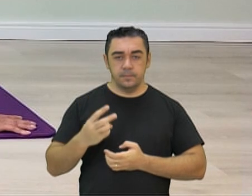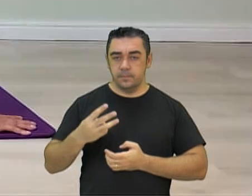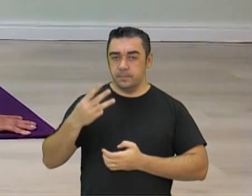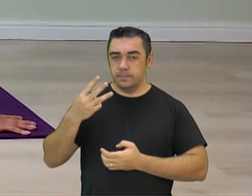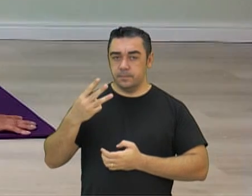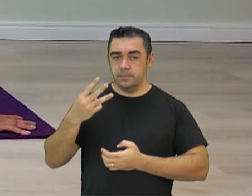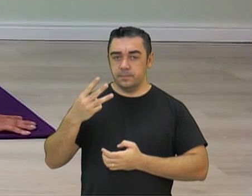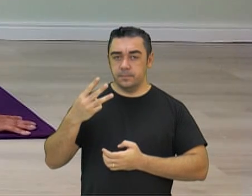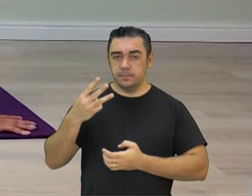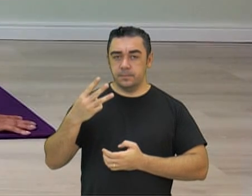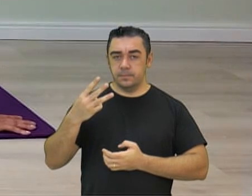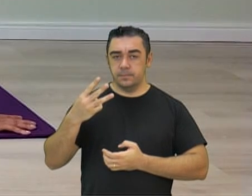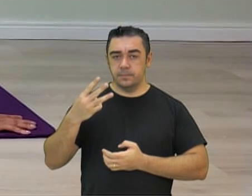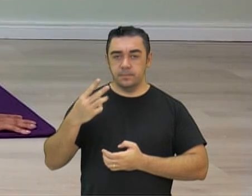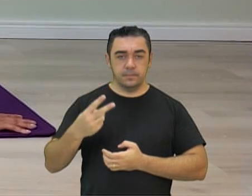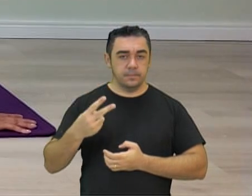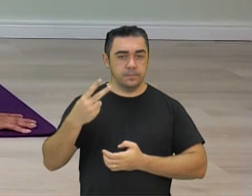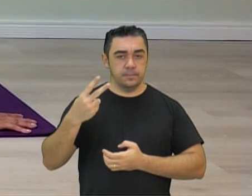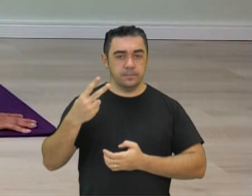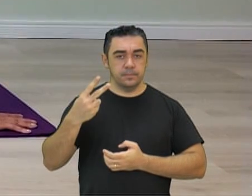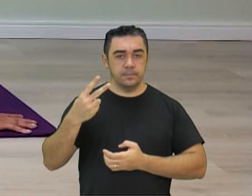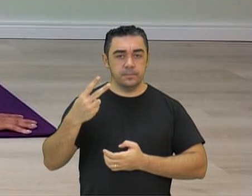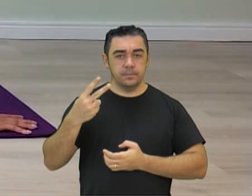3, 2,